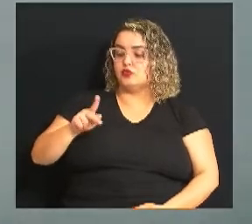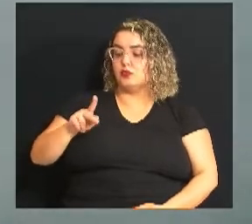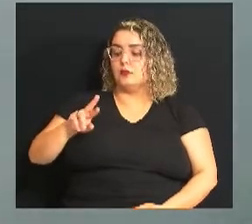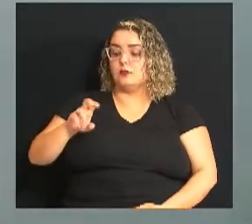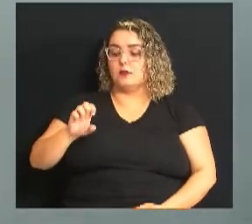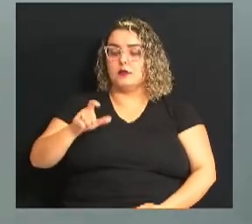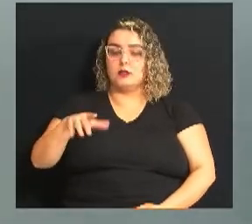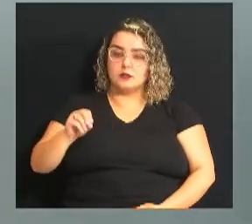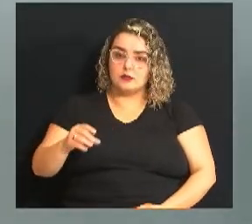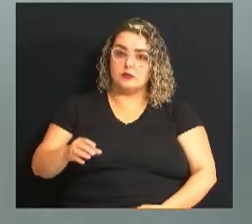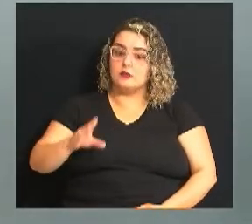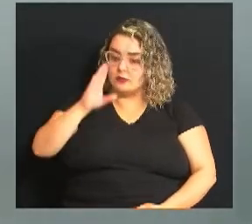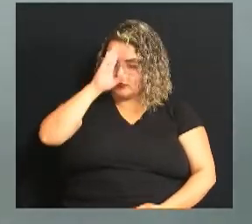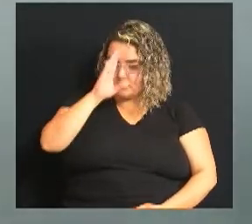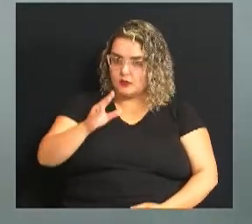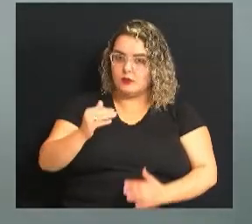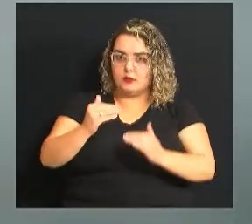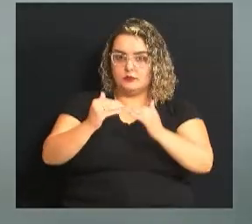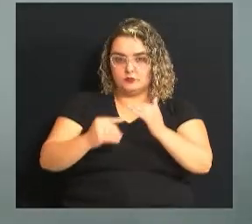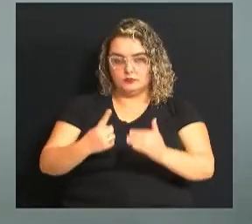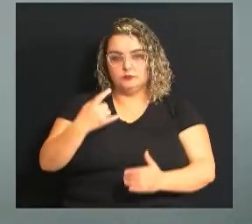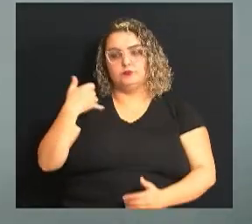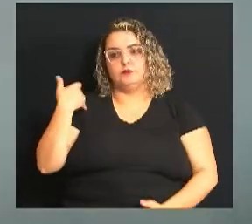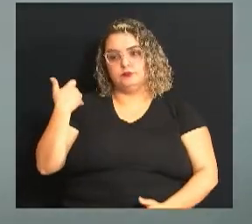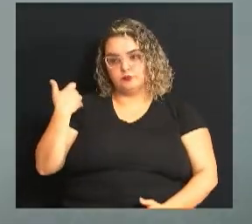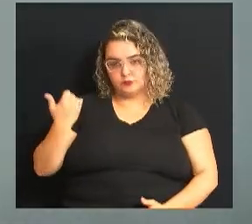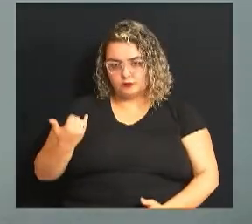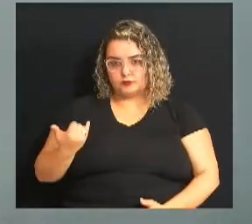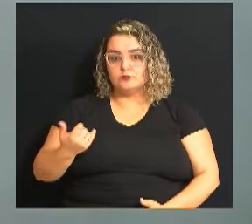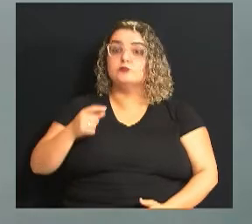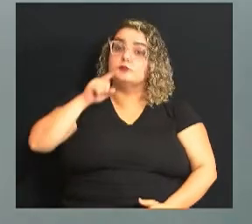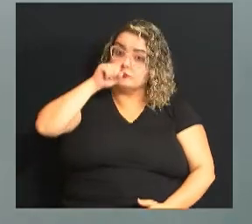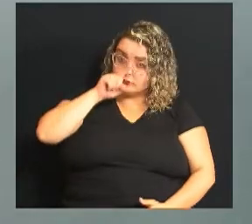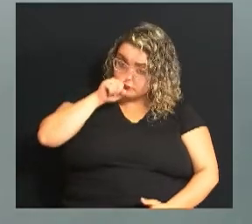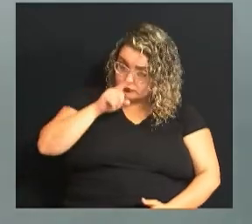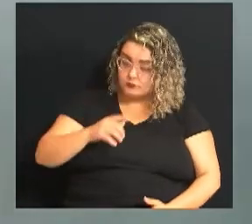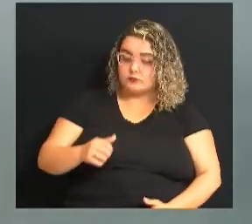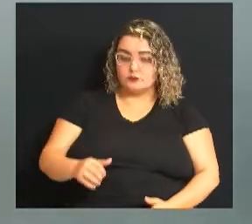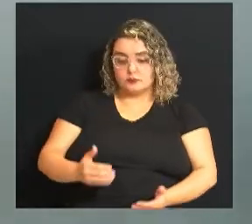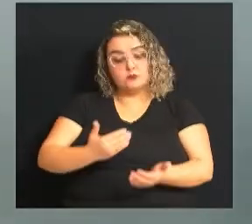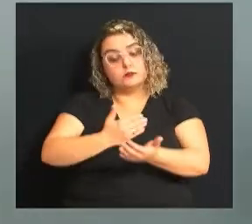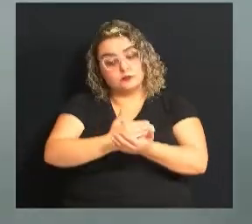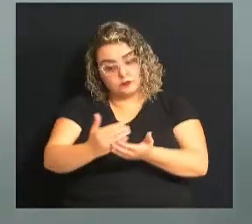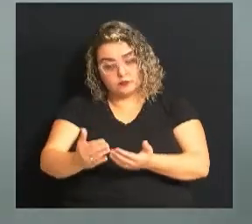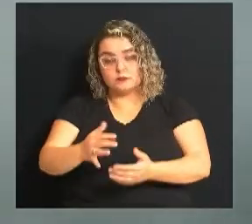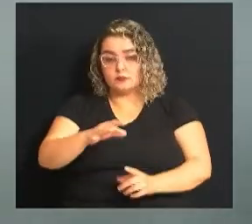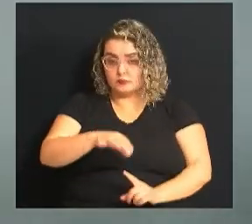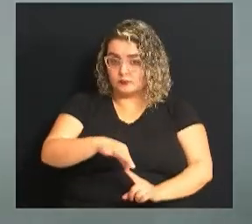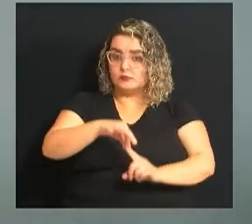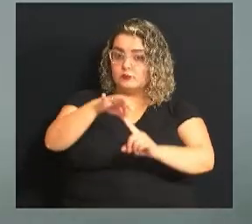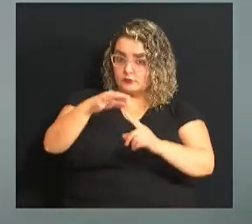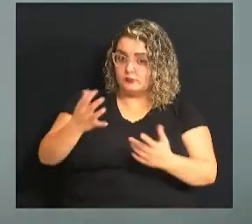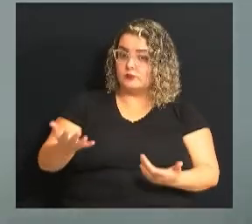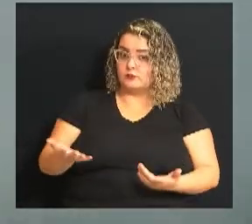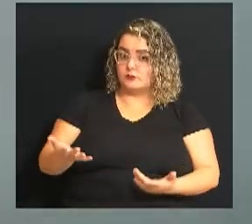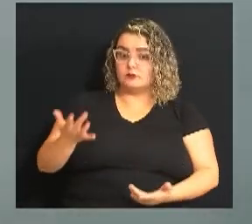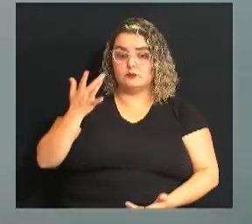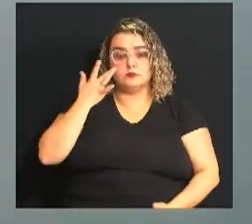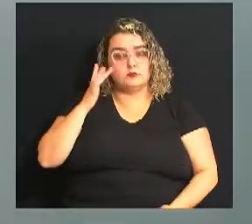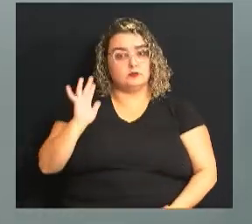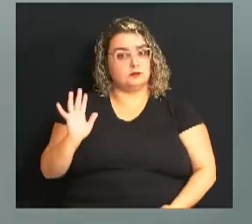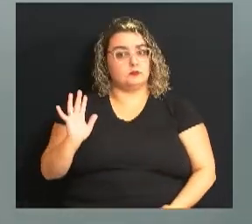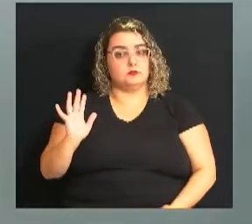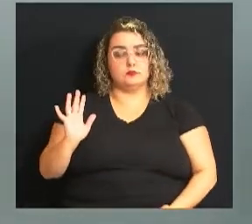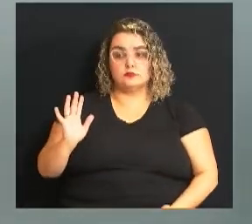vacina. Abaixo de 1 ano tem maior risco, então são crianças que, a princípio, têm que ser preferenciais. Mas a gente ainda não sabe qual que é a